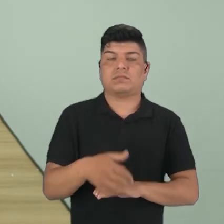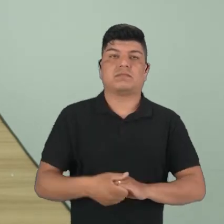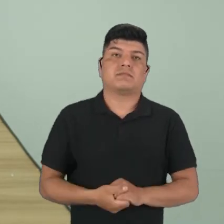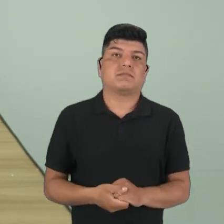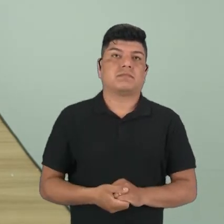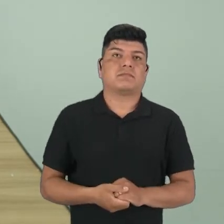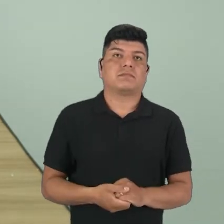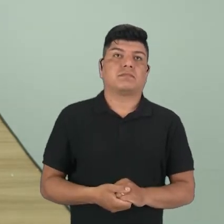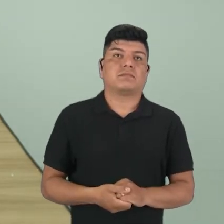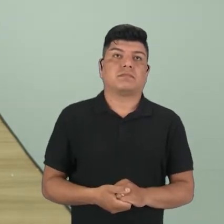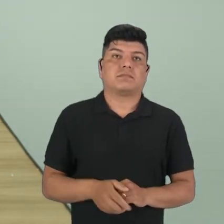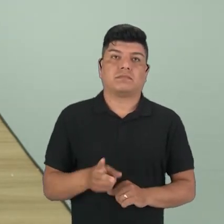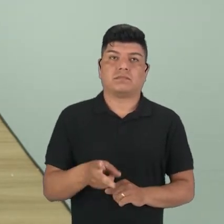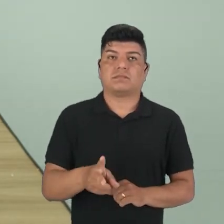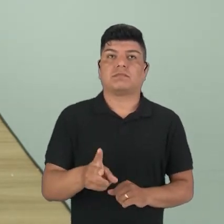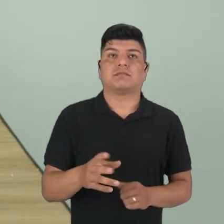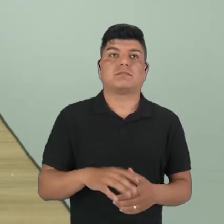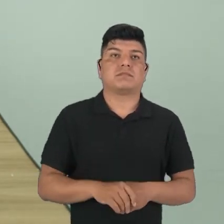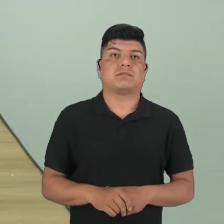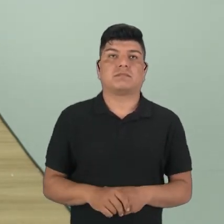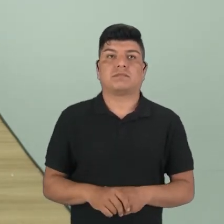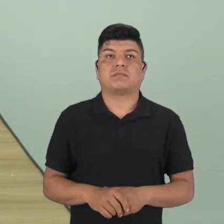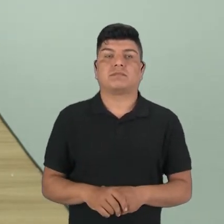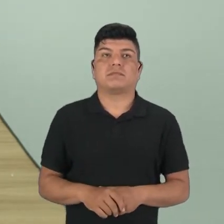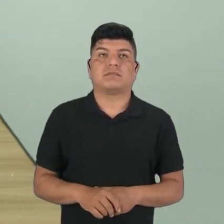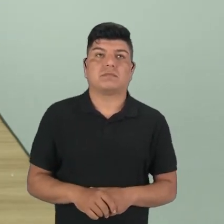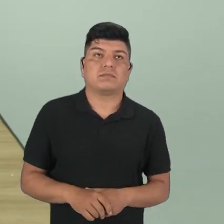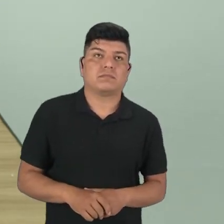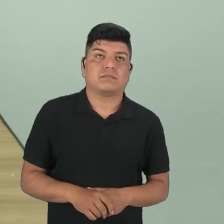certinho? Vamos continuando.